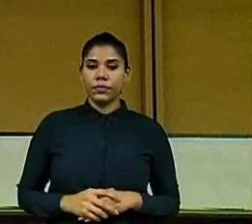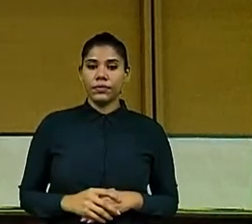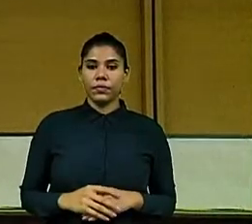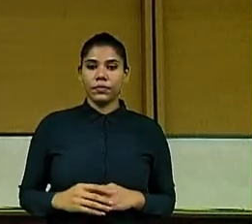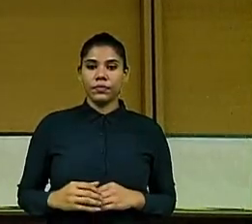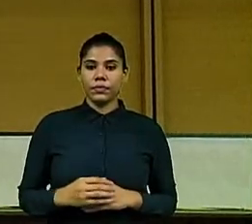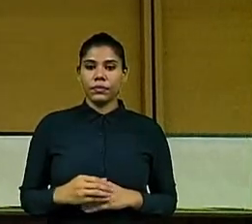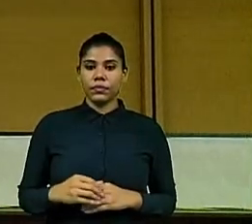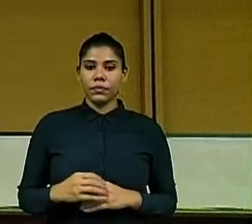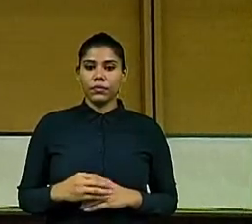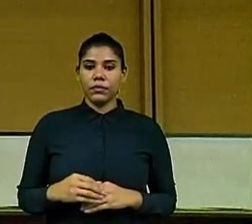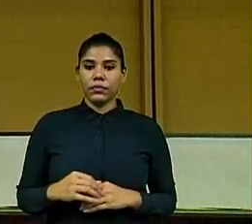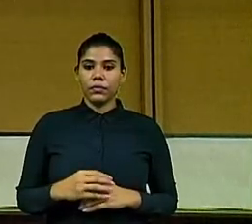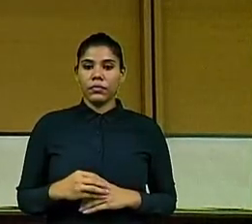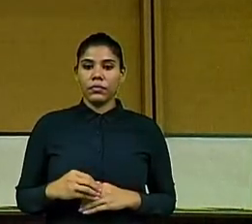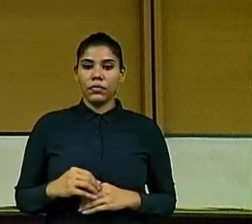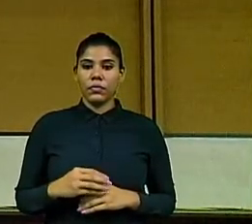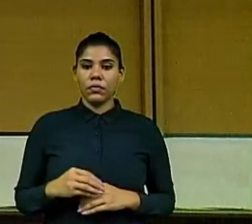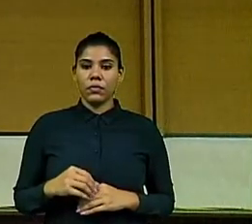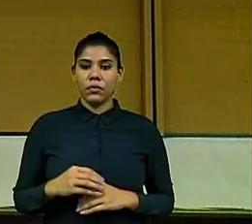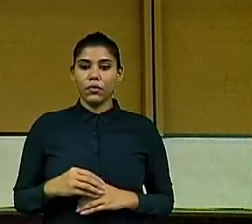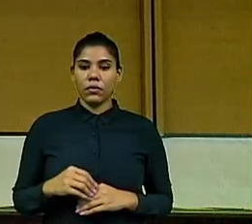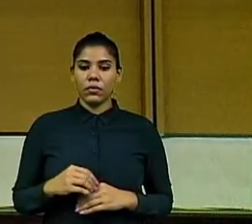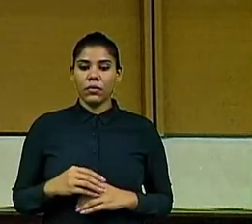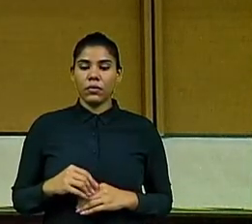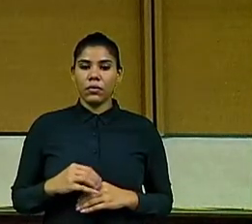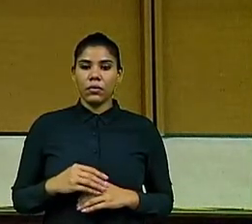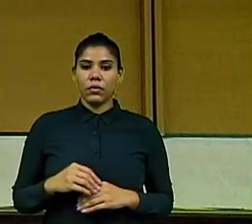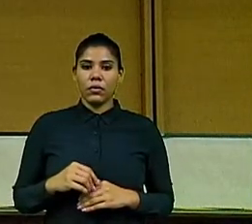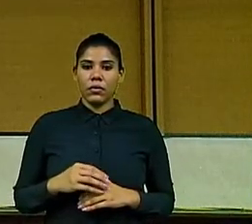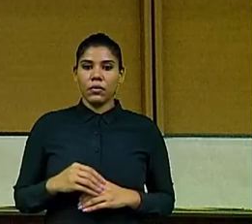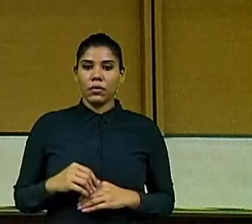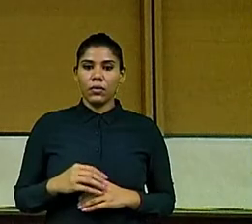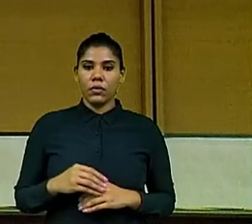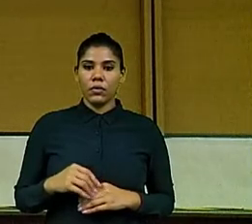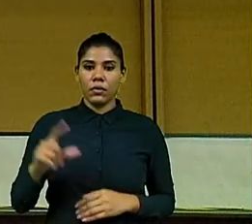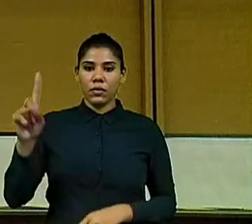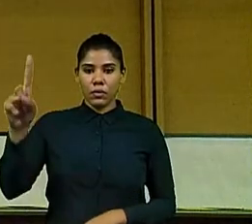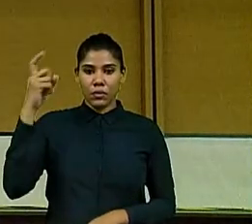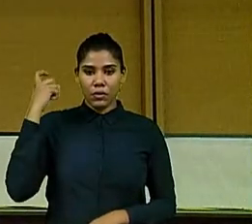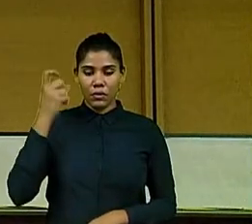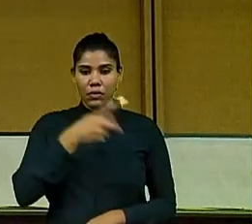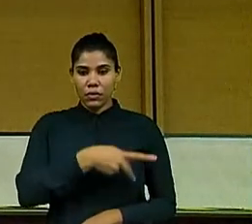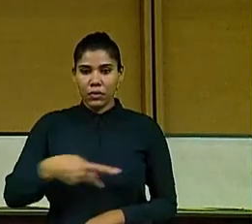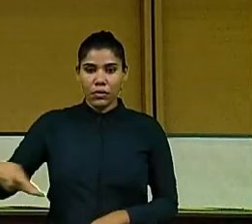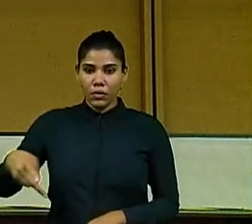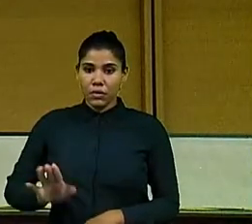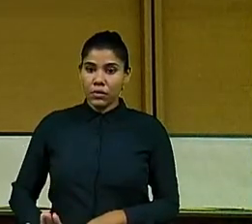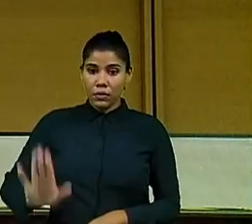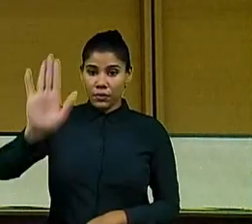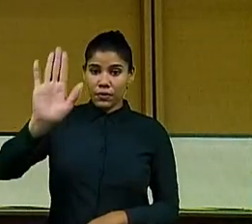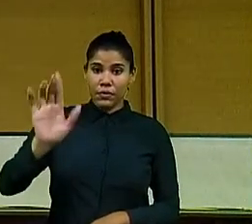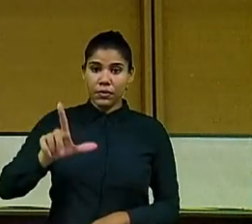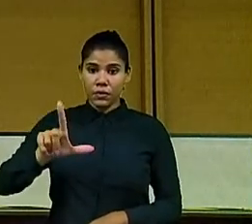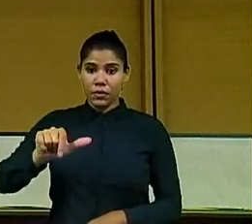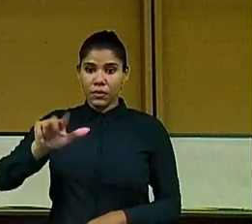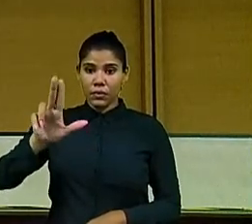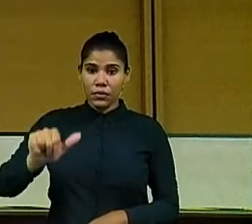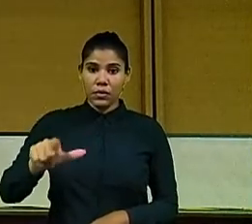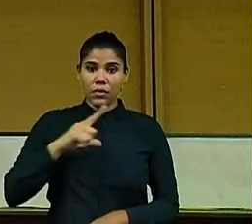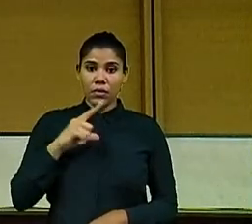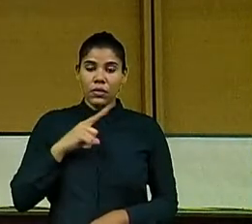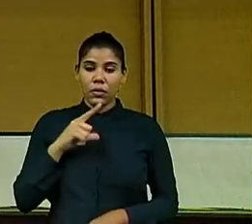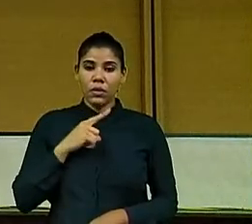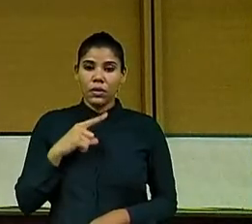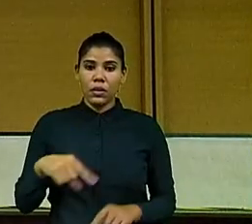por exemplo para que o ex-presidente enfim candidato a presidente da república agora termine o governo dele com a popularidade